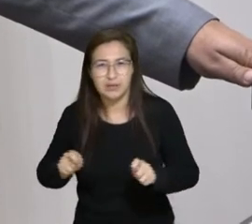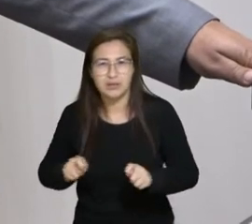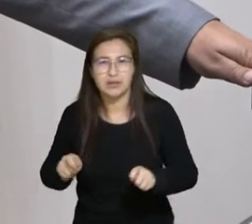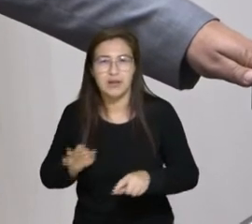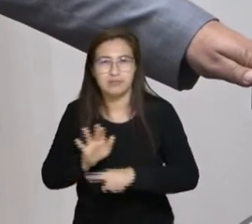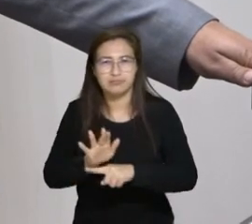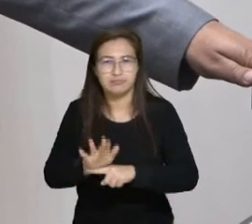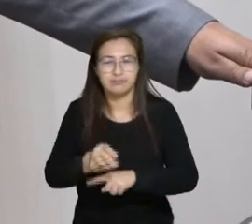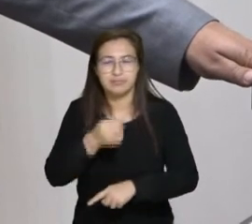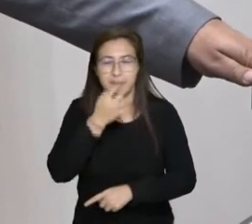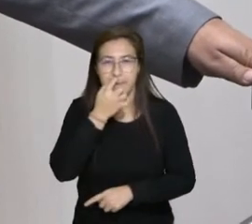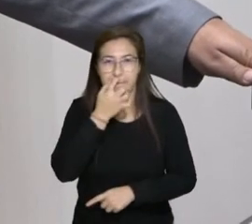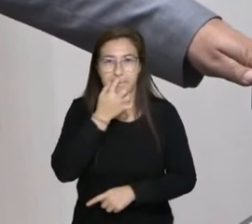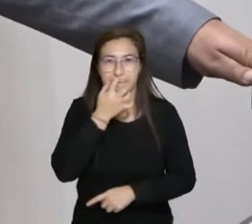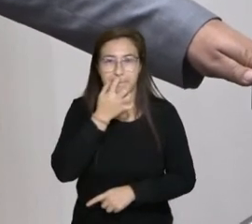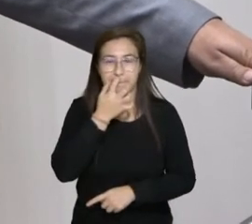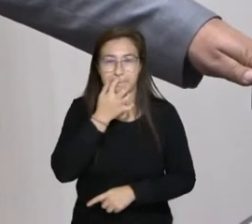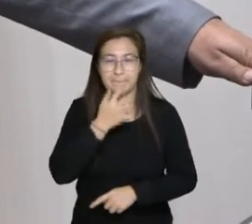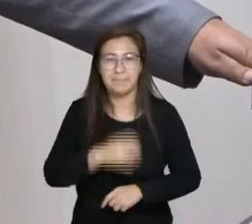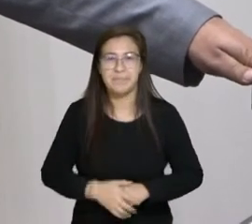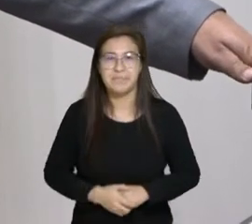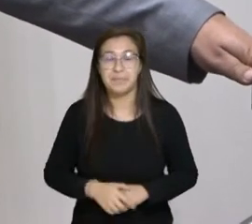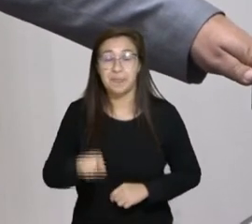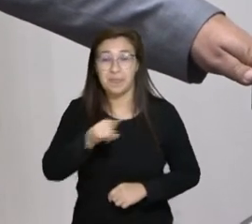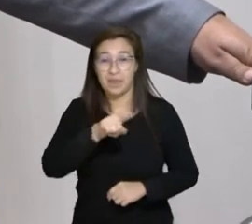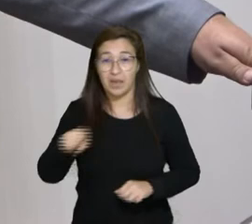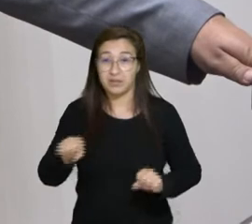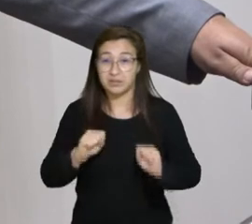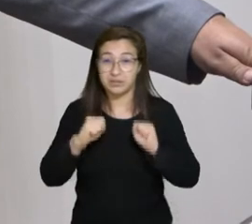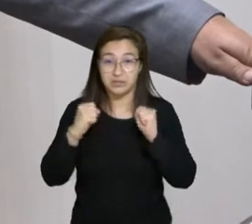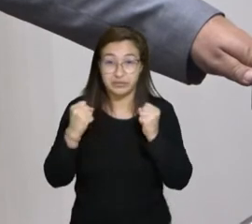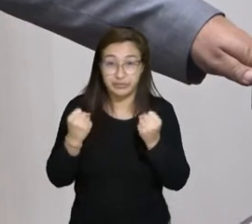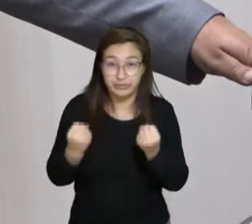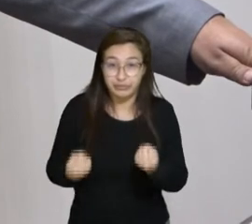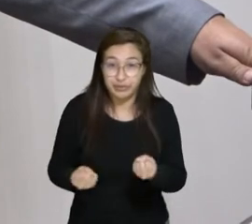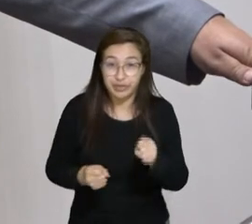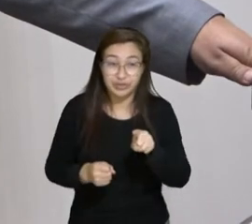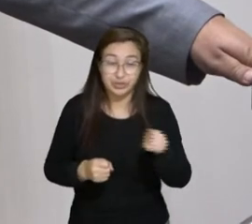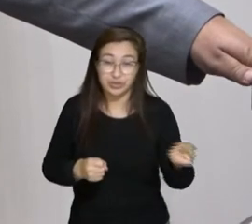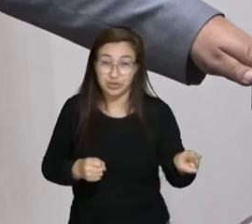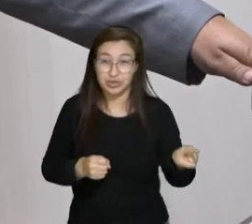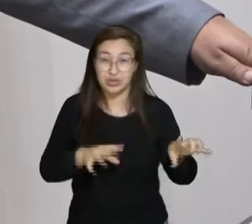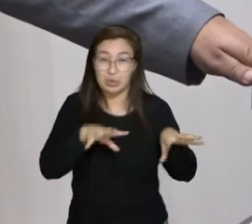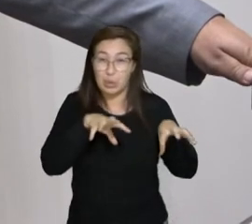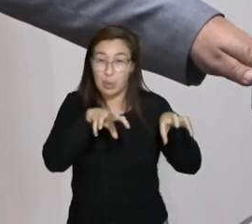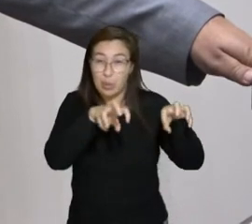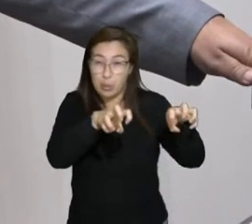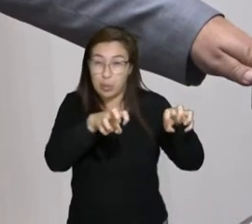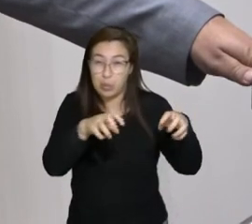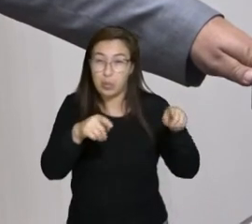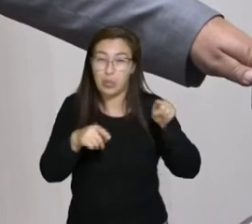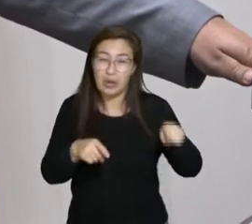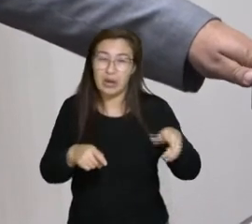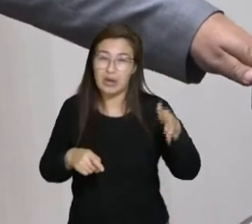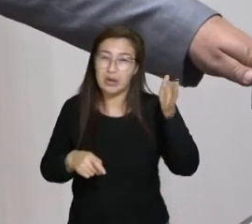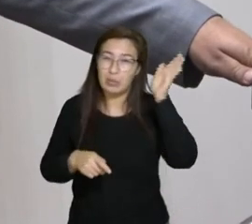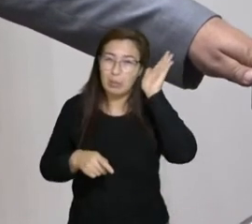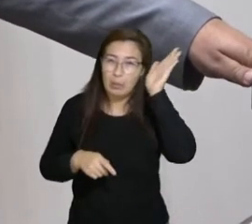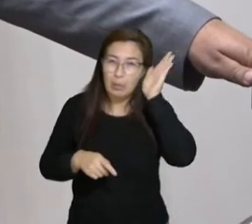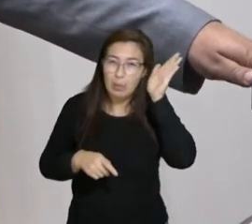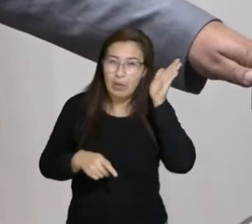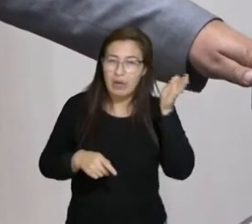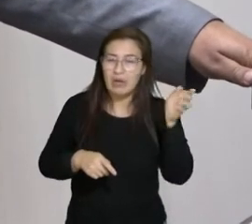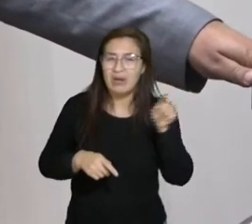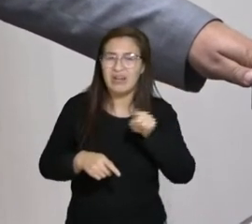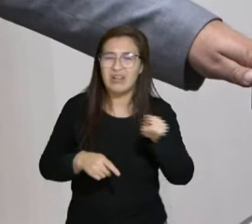consumidor Oi e para aqueles que defendem tanto o obscurantismo defendem tanto a ignorância são tão